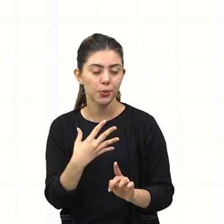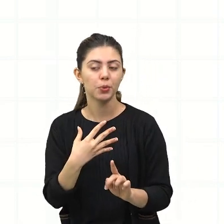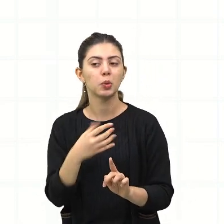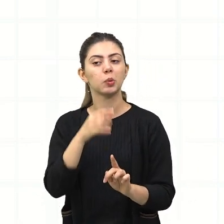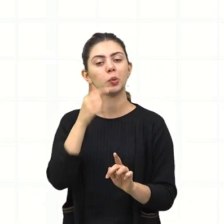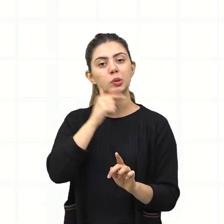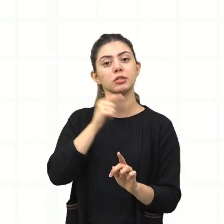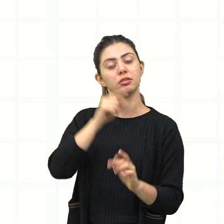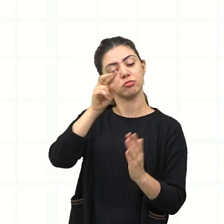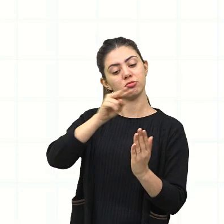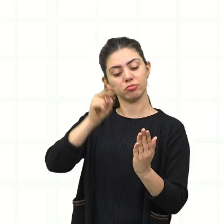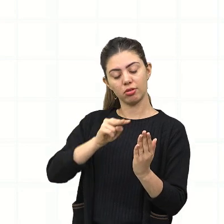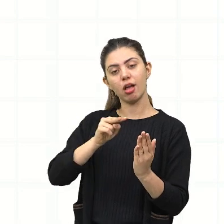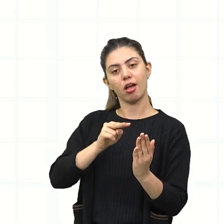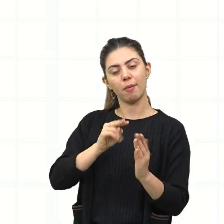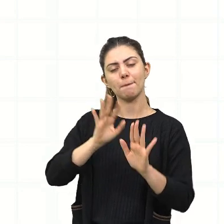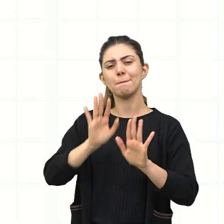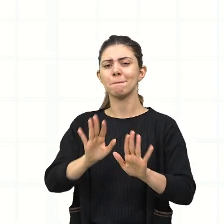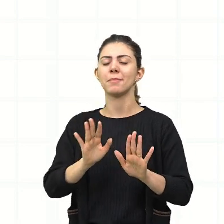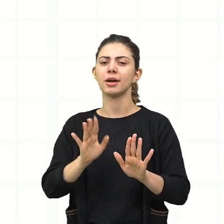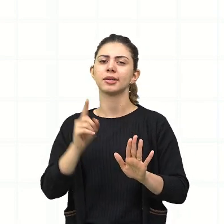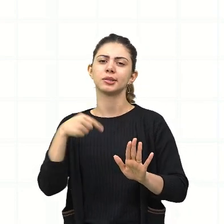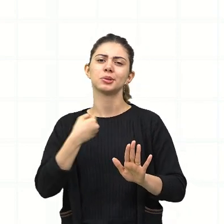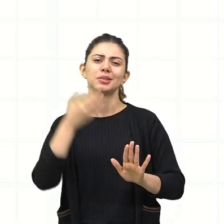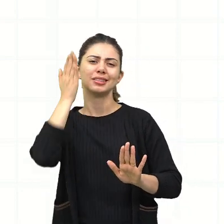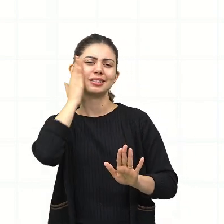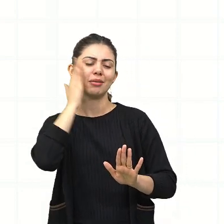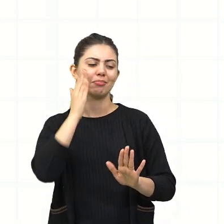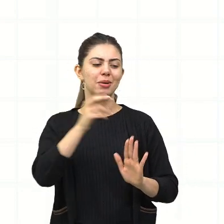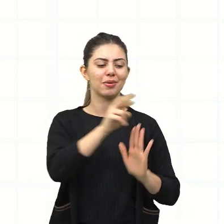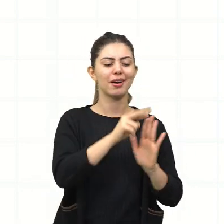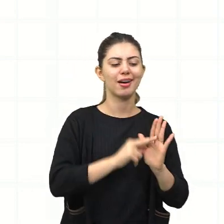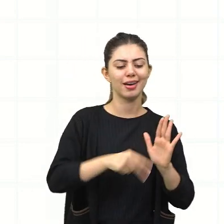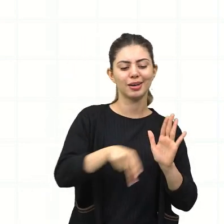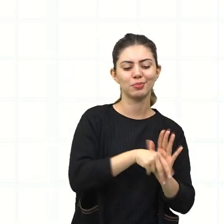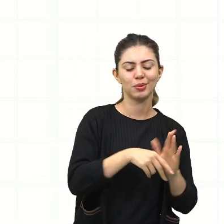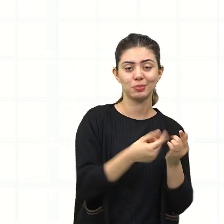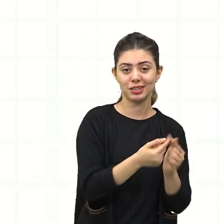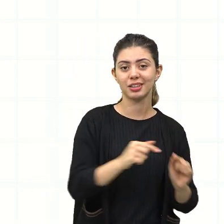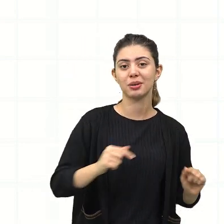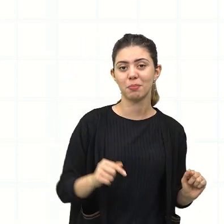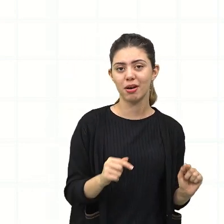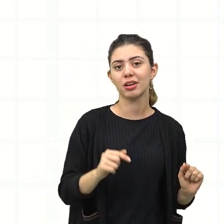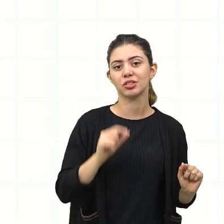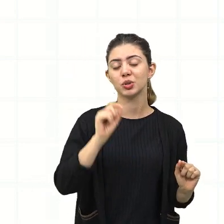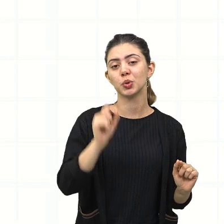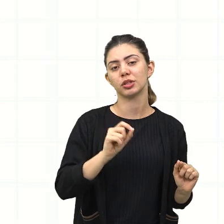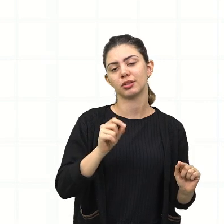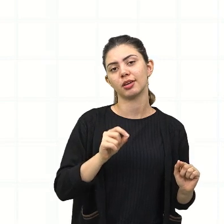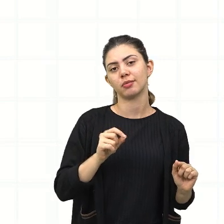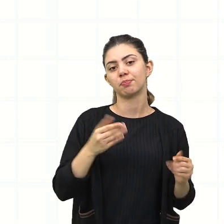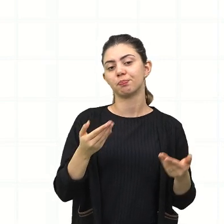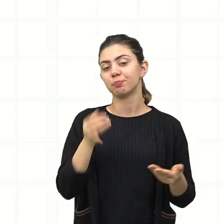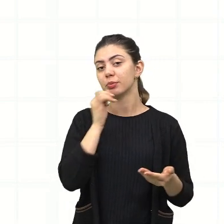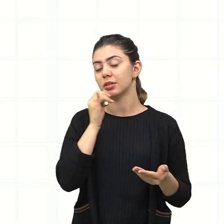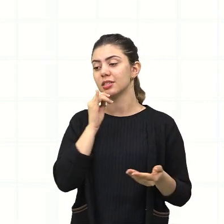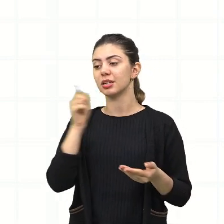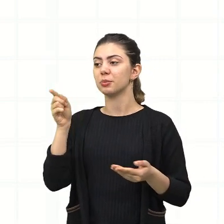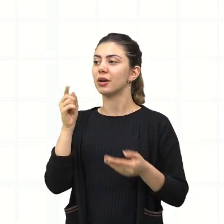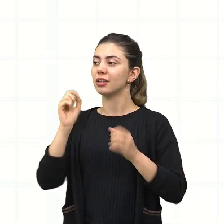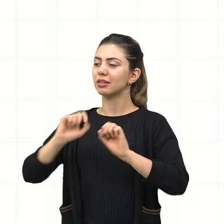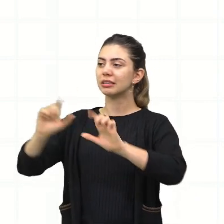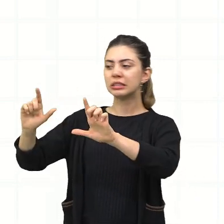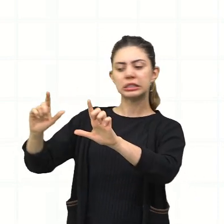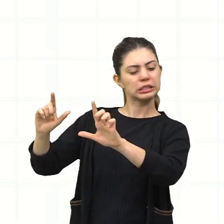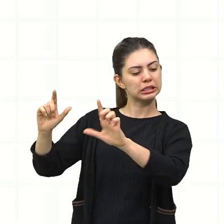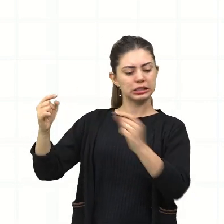leu, você conseguiu entender. Mas é claro que quando você parte para a gramática normativa, talvez nesse contexto não caiba muito a ideia